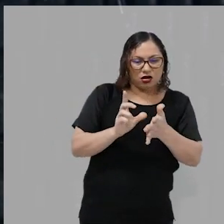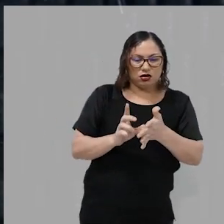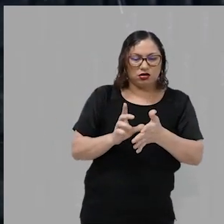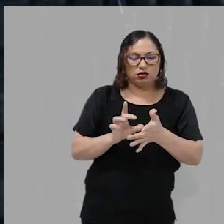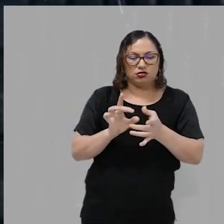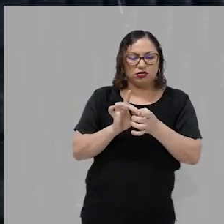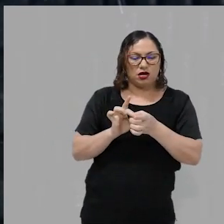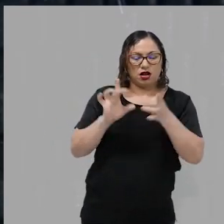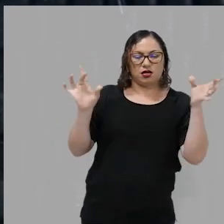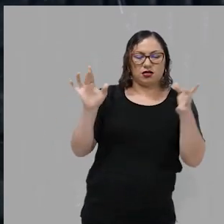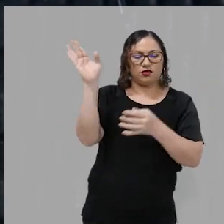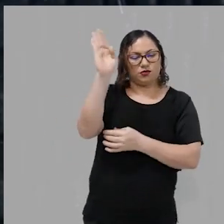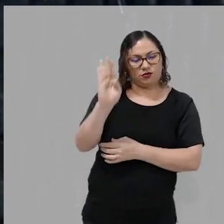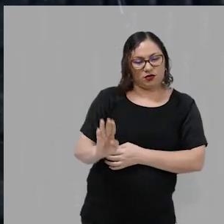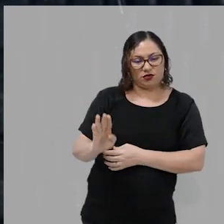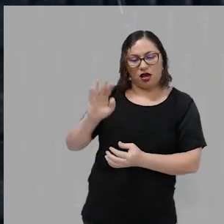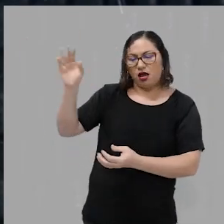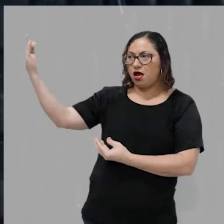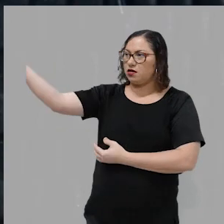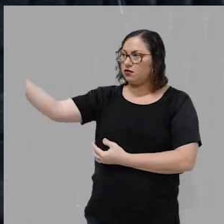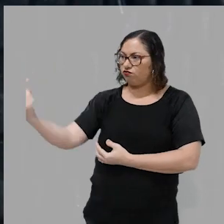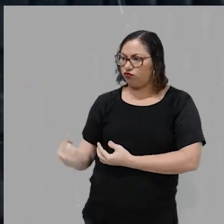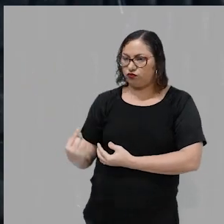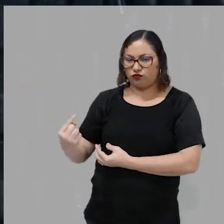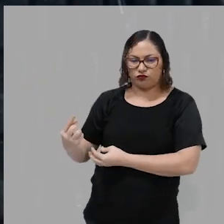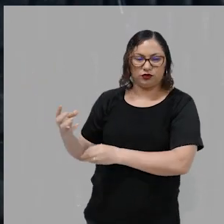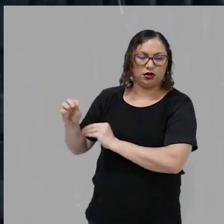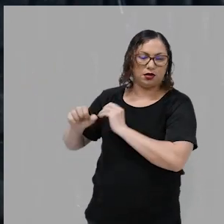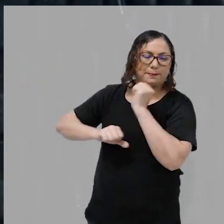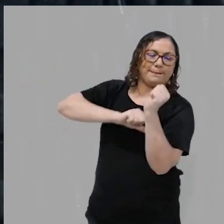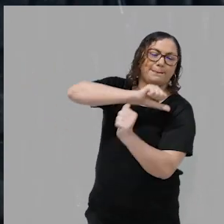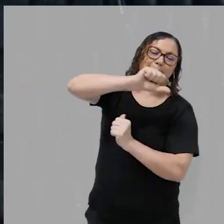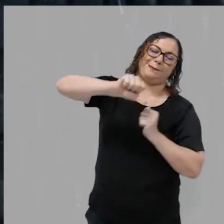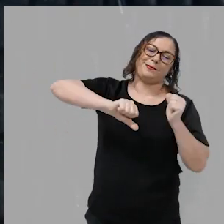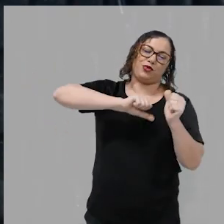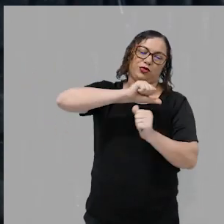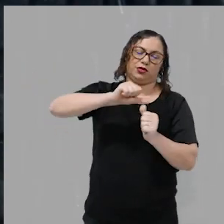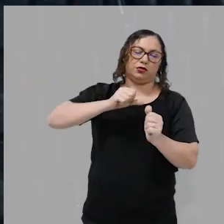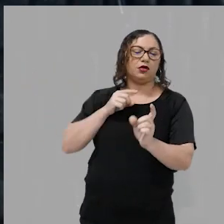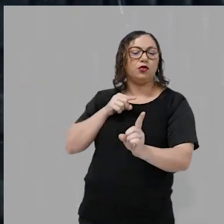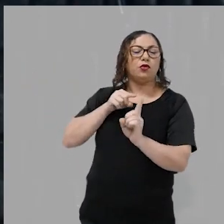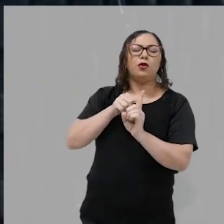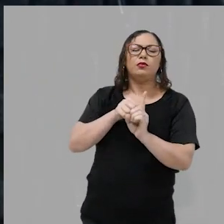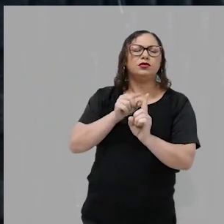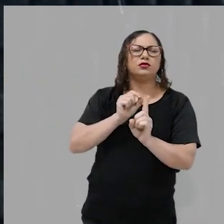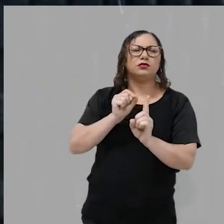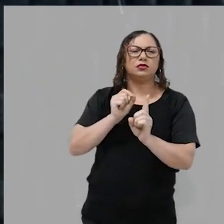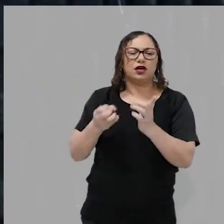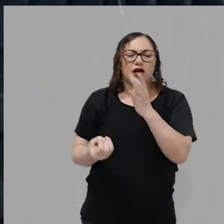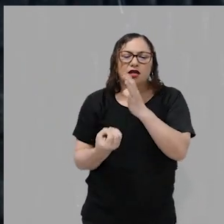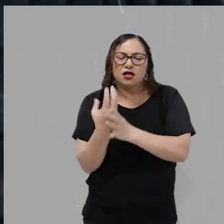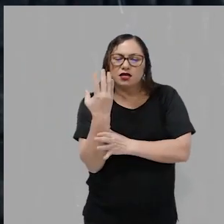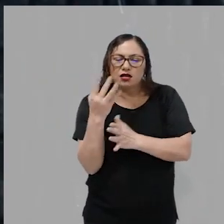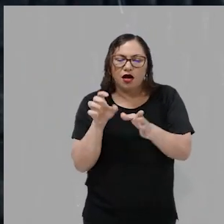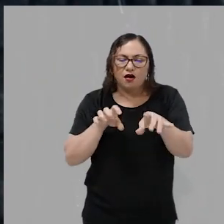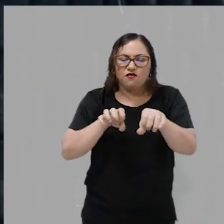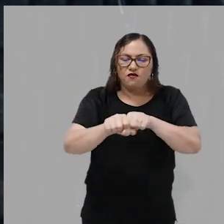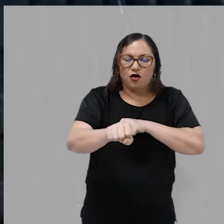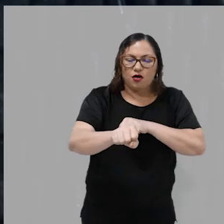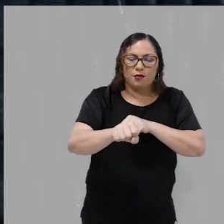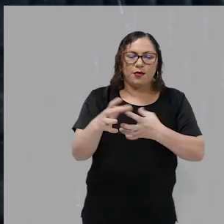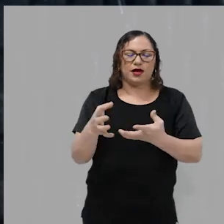essa vinda muda gigantescamente a situação. O objetivo: iniciar uma formação acadêmica,